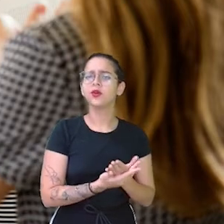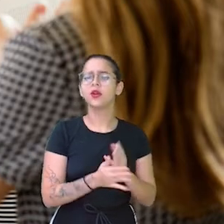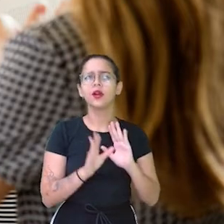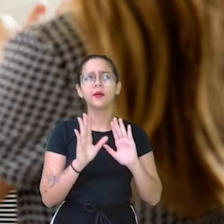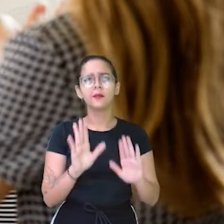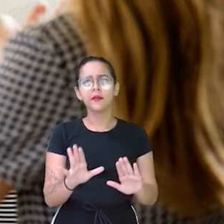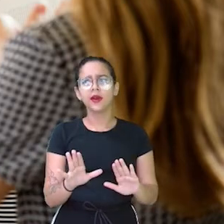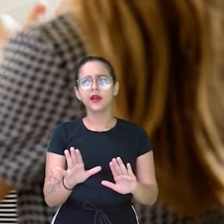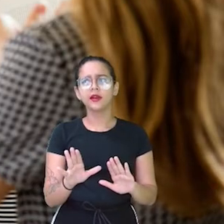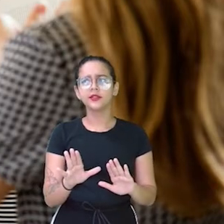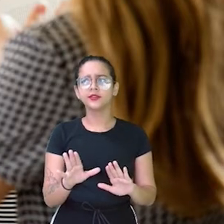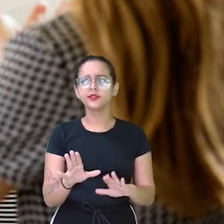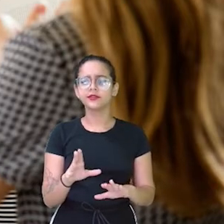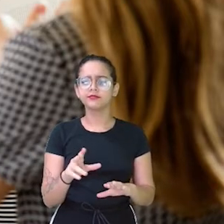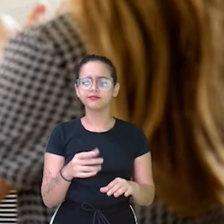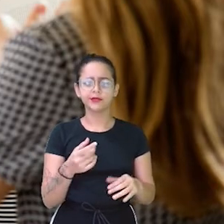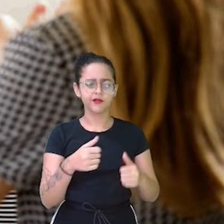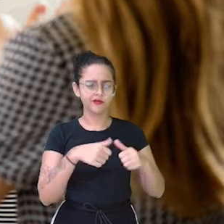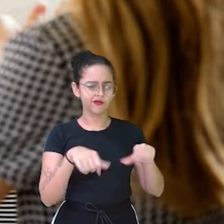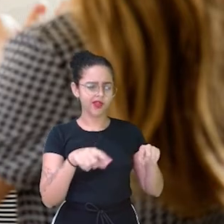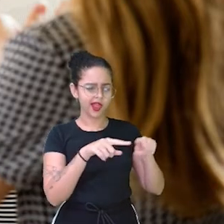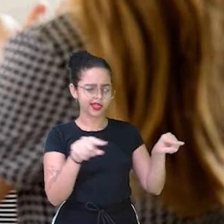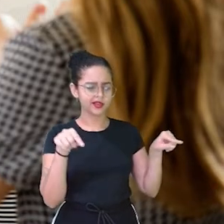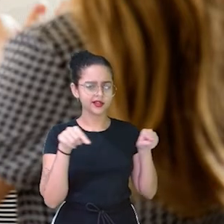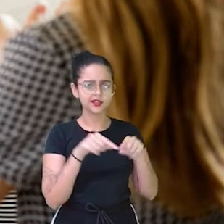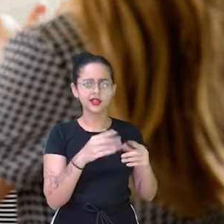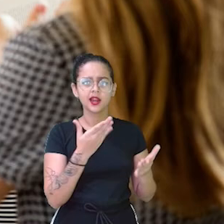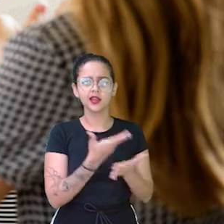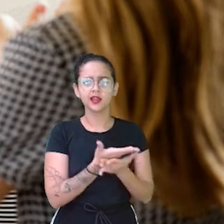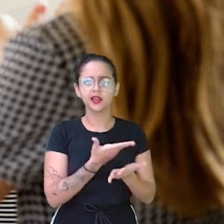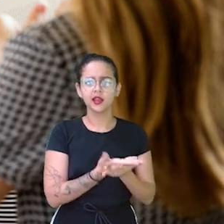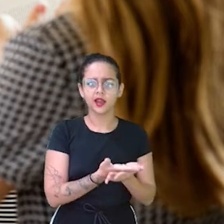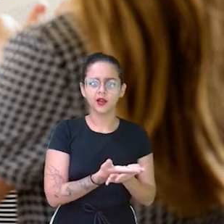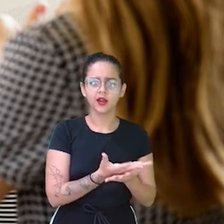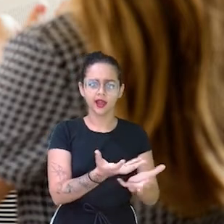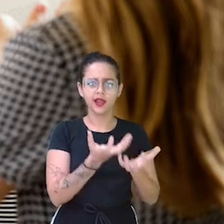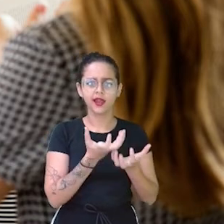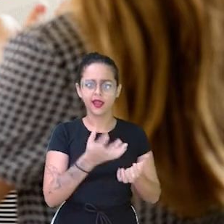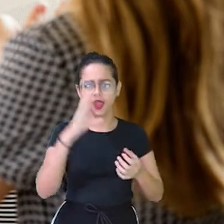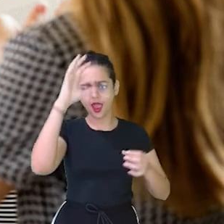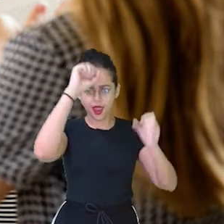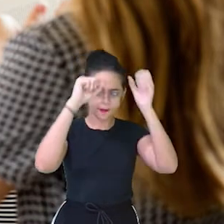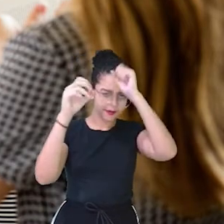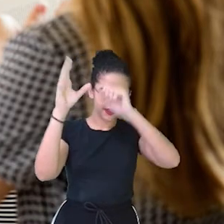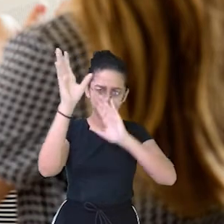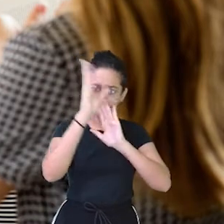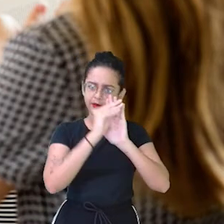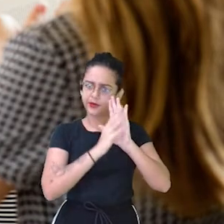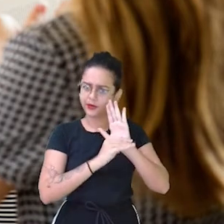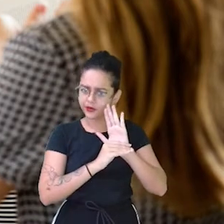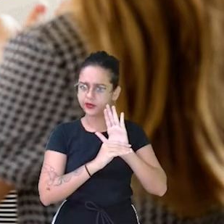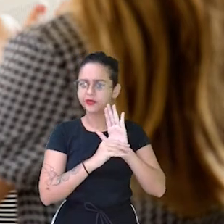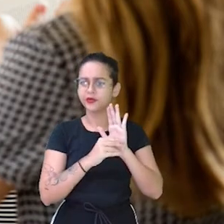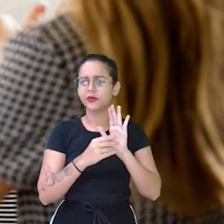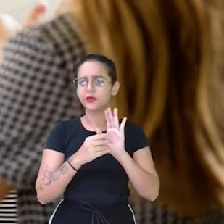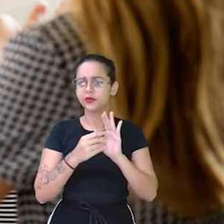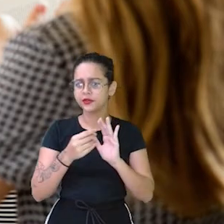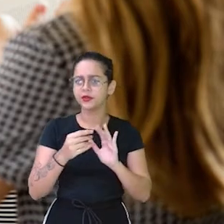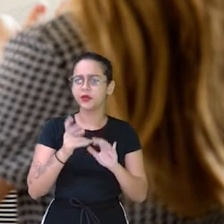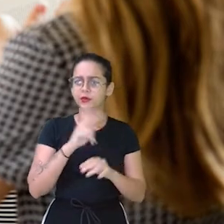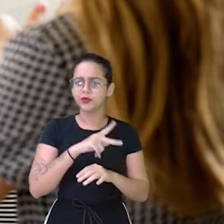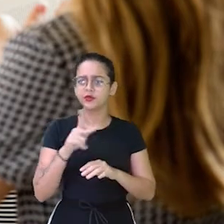mas em vez de ficar nas aulas, querendo aprender os conteúdos que eram passados